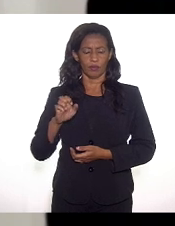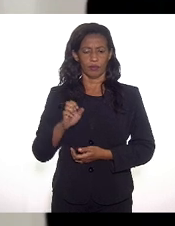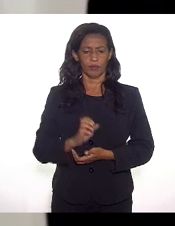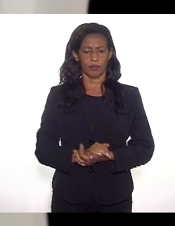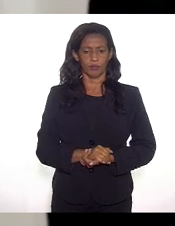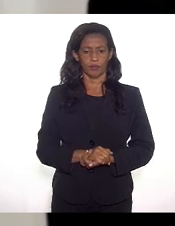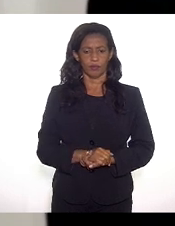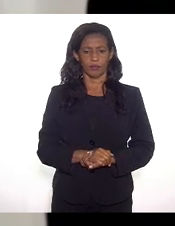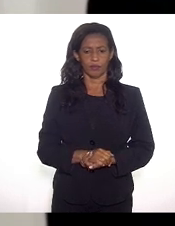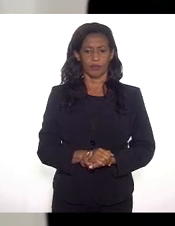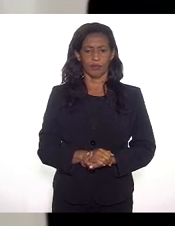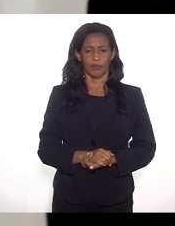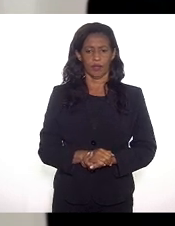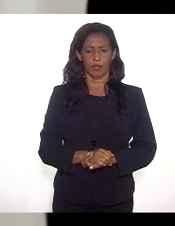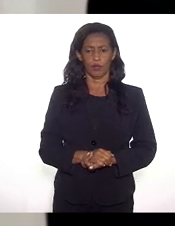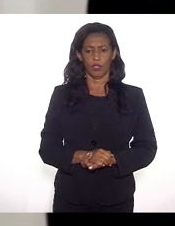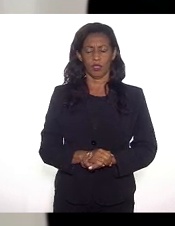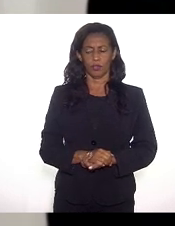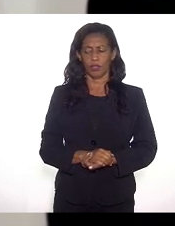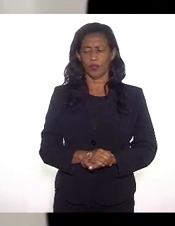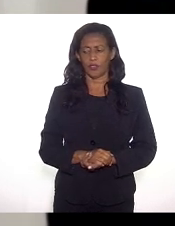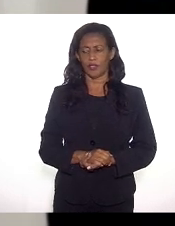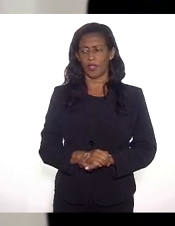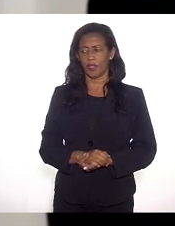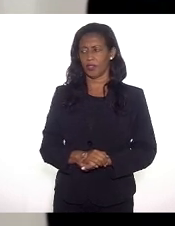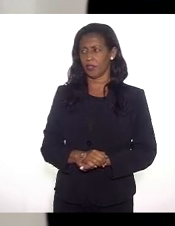Deputada Rosane Félix.